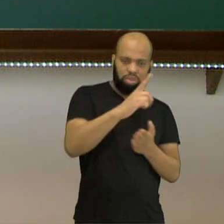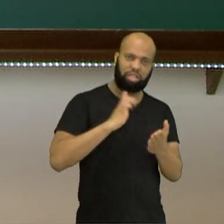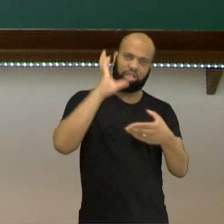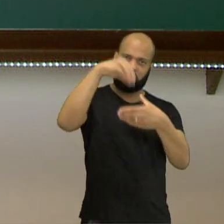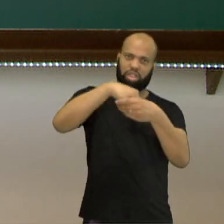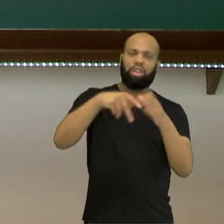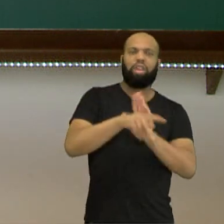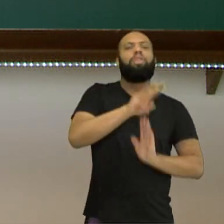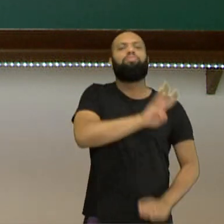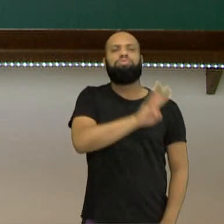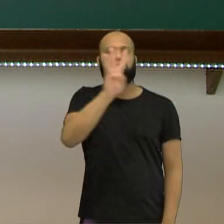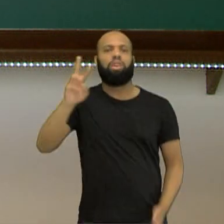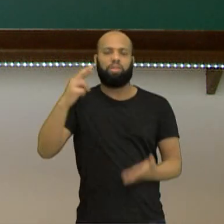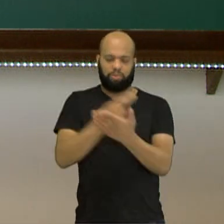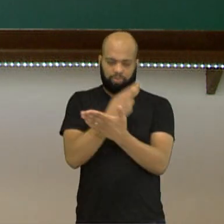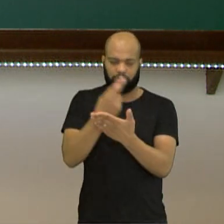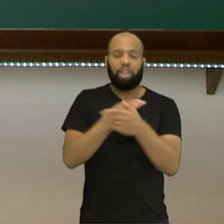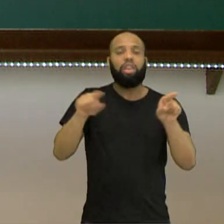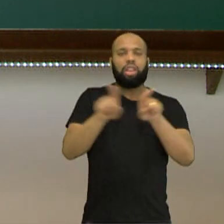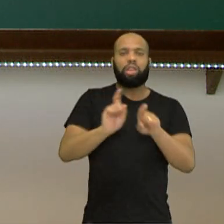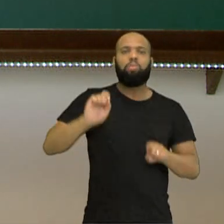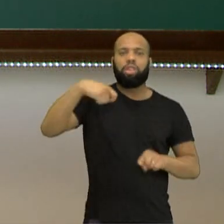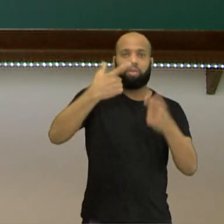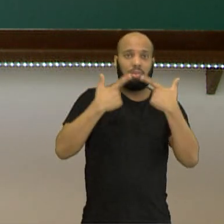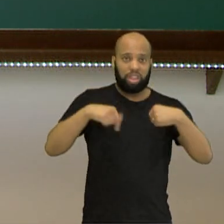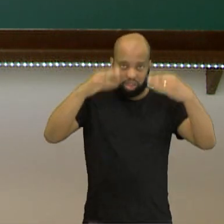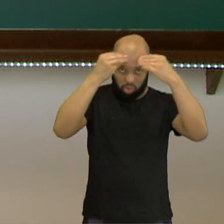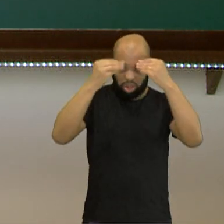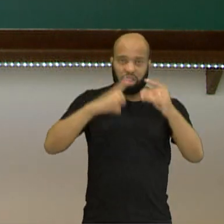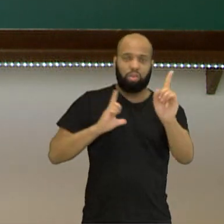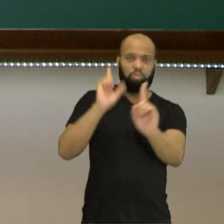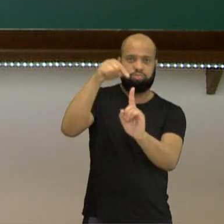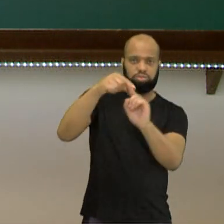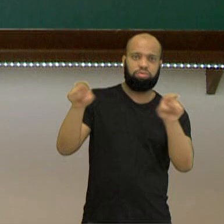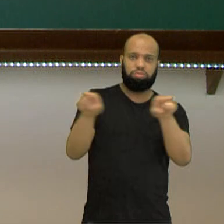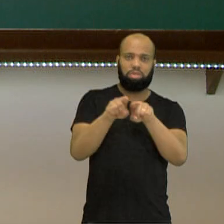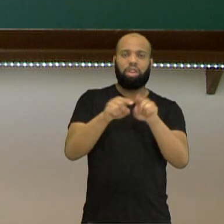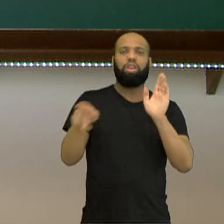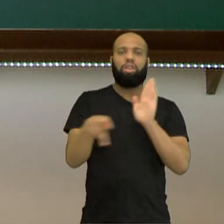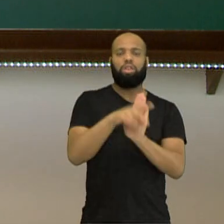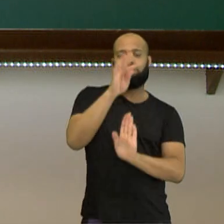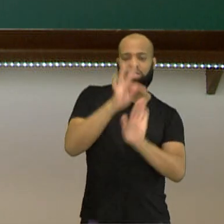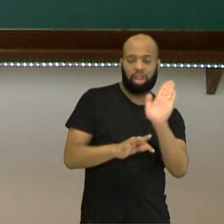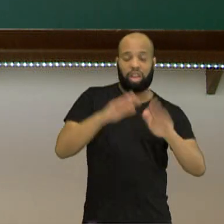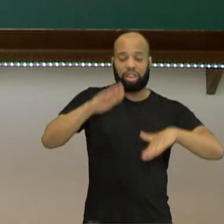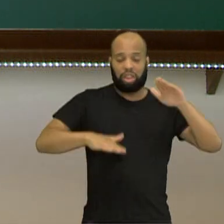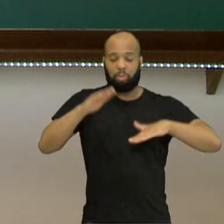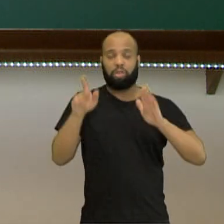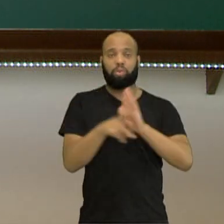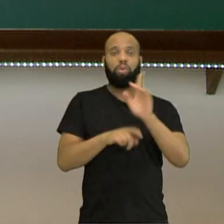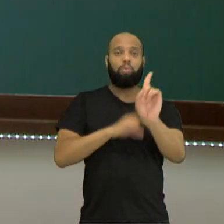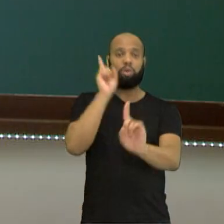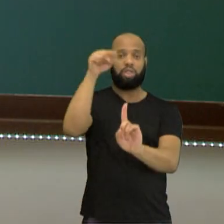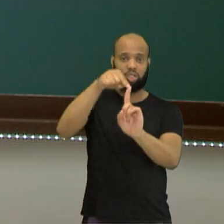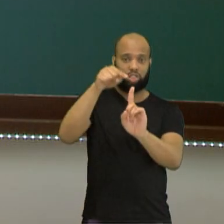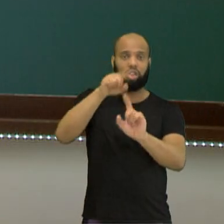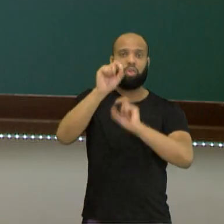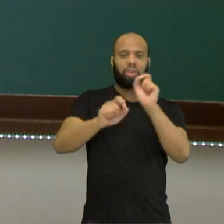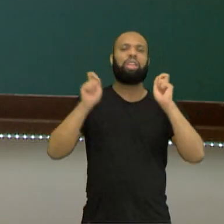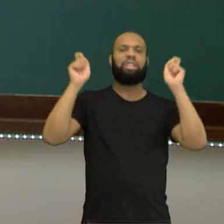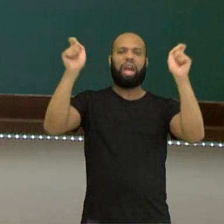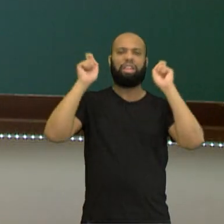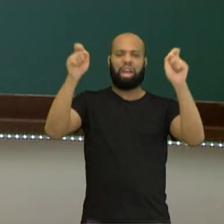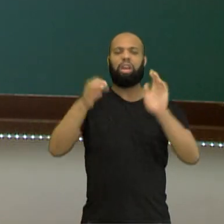Ainda na linguagem, nós temos uma intencionalidade do texto. Dependendo da minha intenção, se é